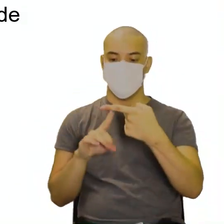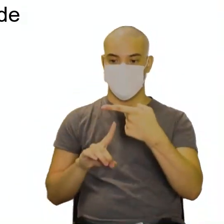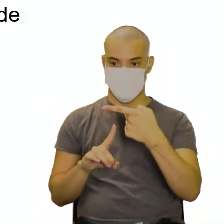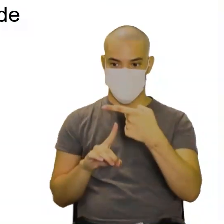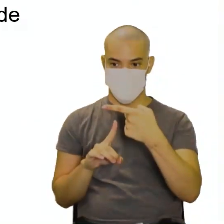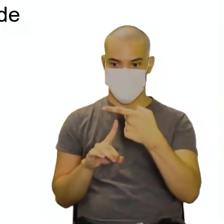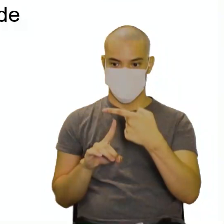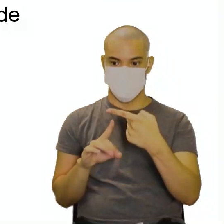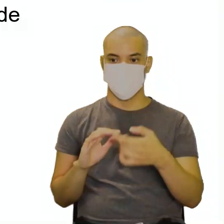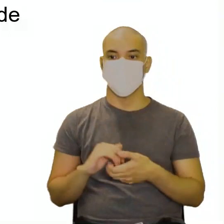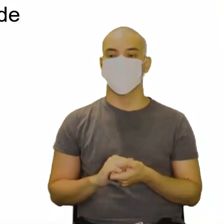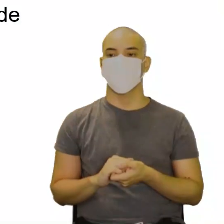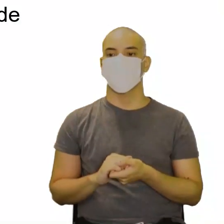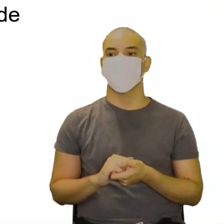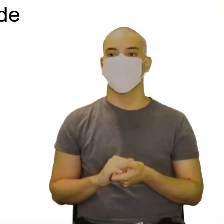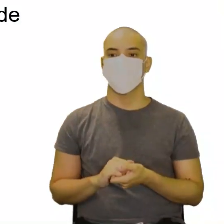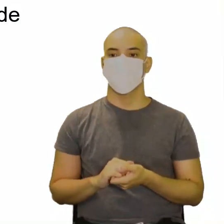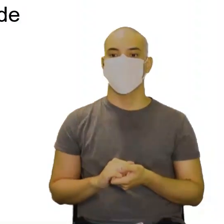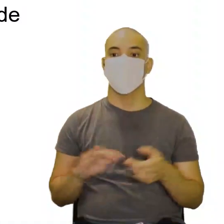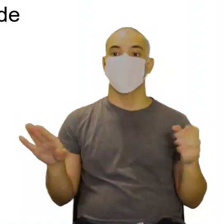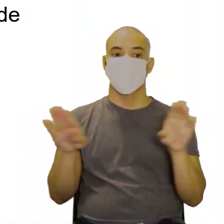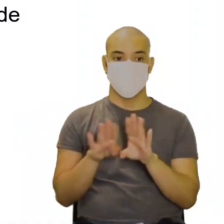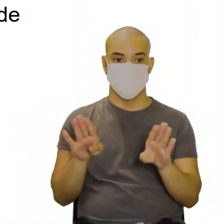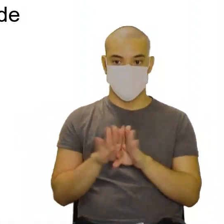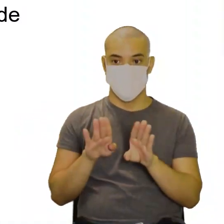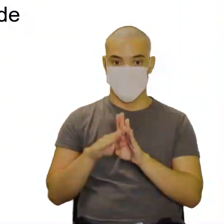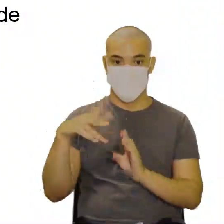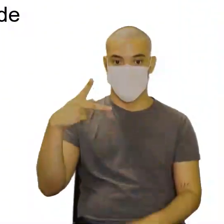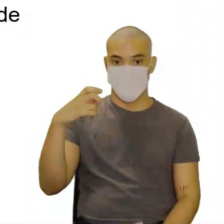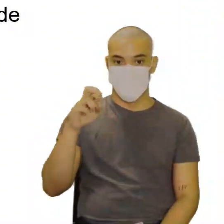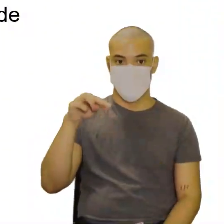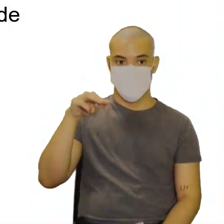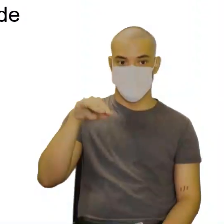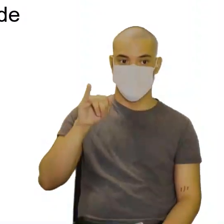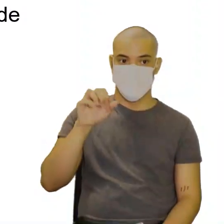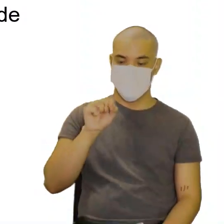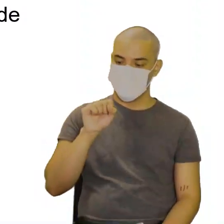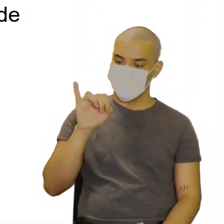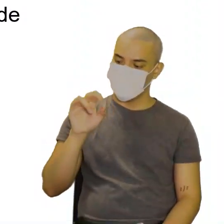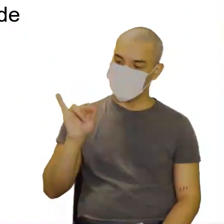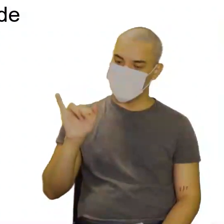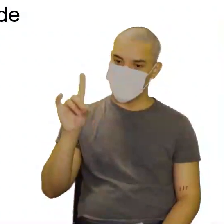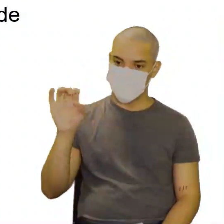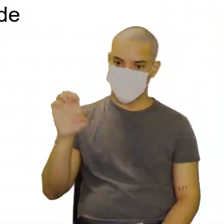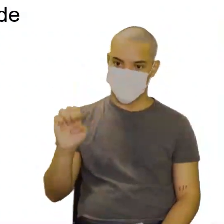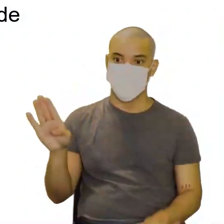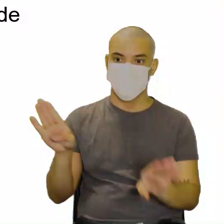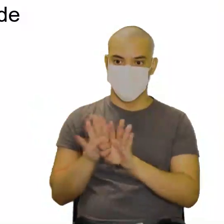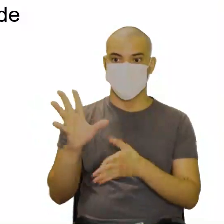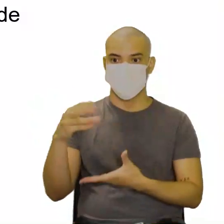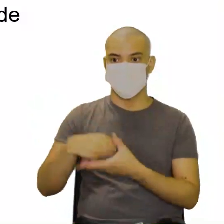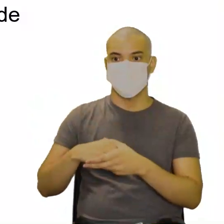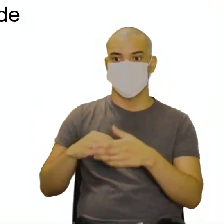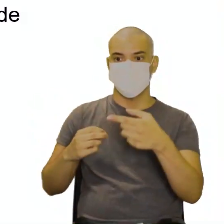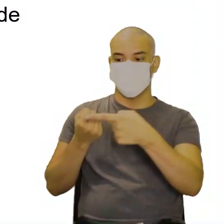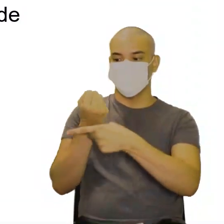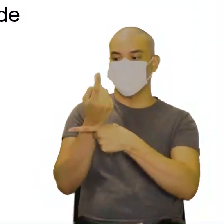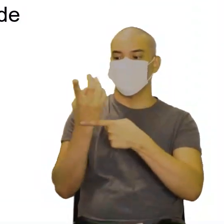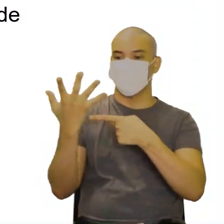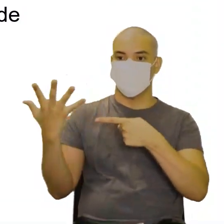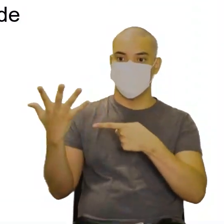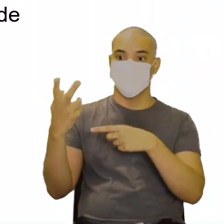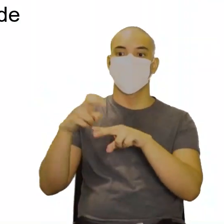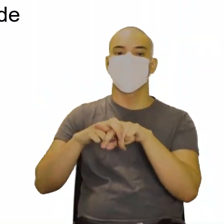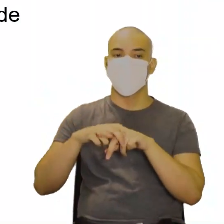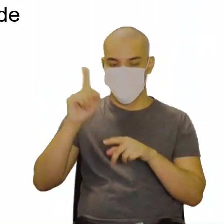distância. Tanto a permissividade quanto a área estão no numerador. Se está no numerador,